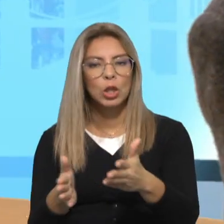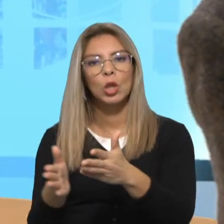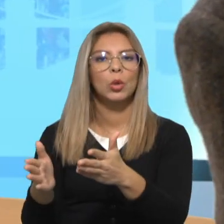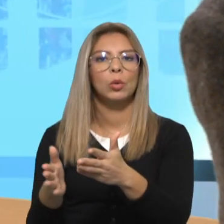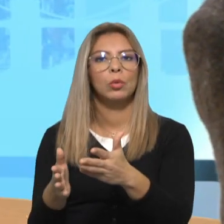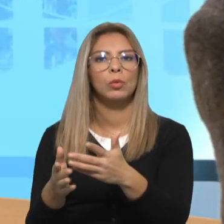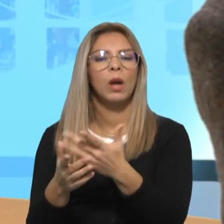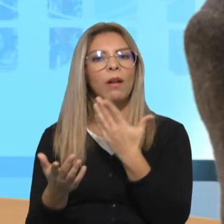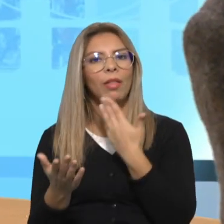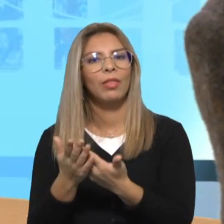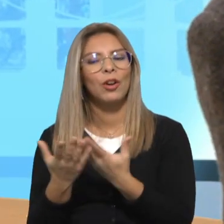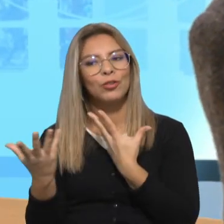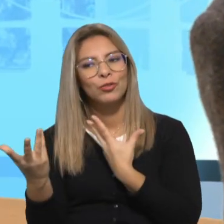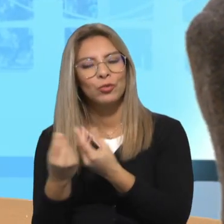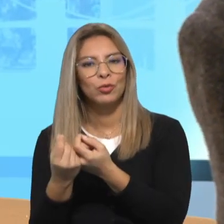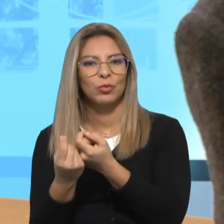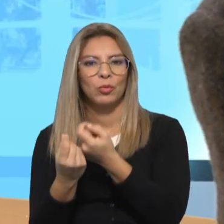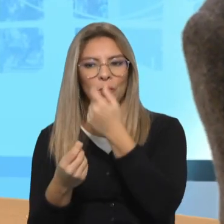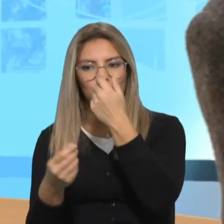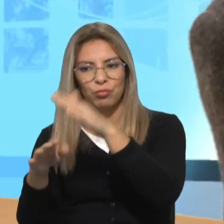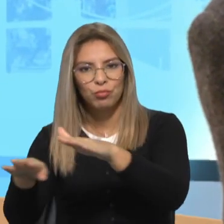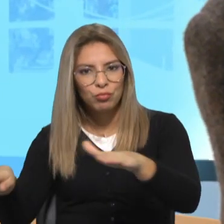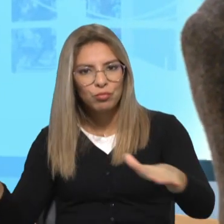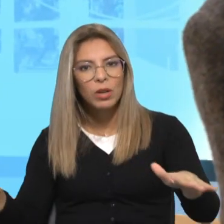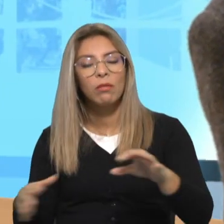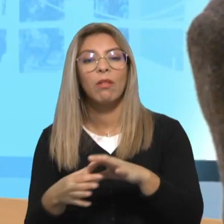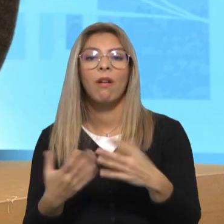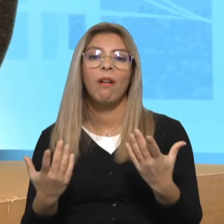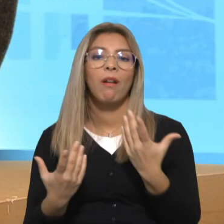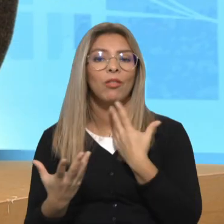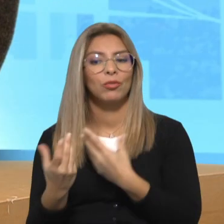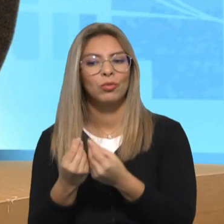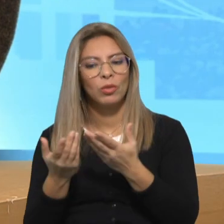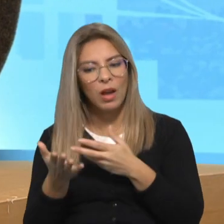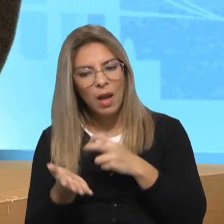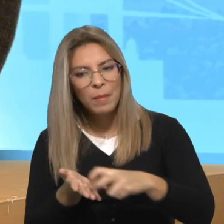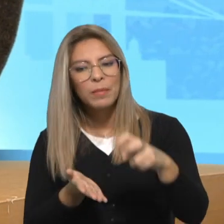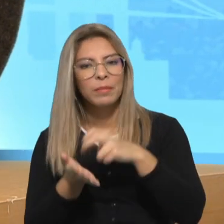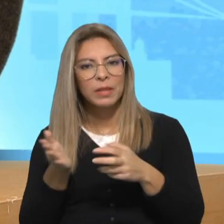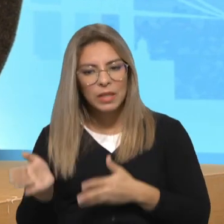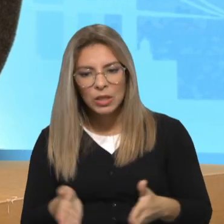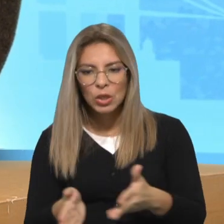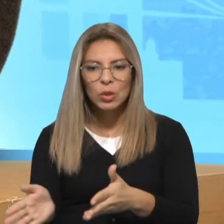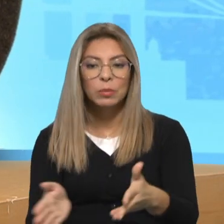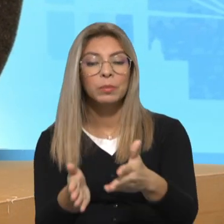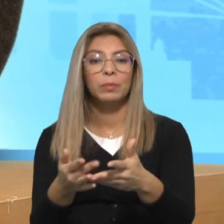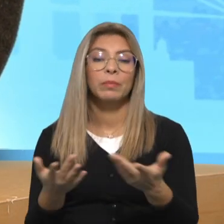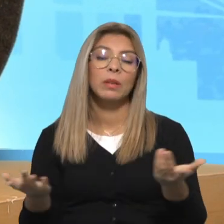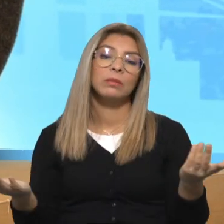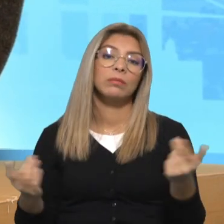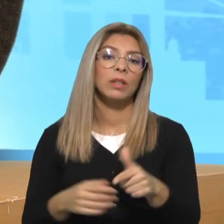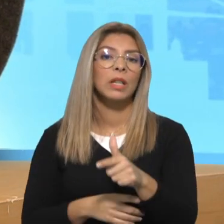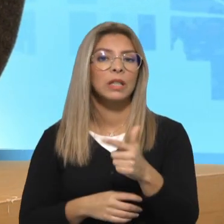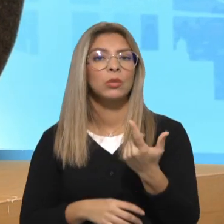dos pequeninos. E, portanto, faz um com eles. Portanto, faz alguém que caminha com eles. E pronto, sem querer fazer